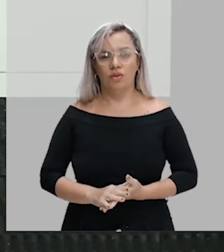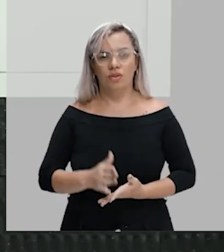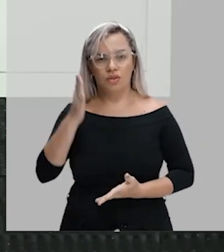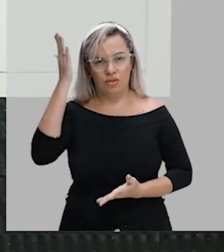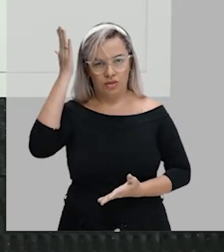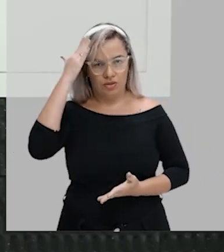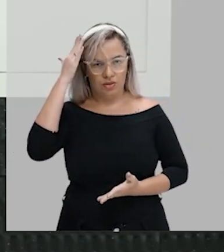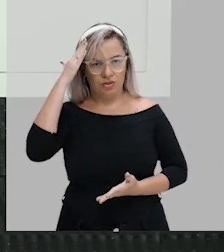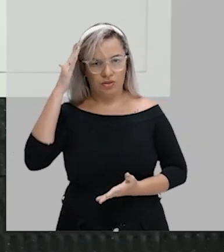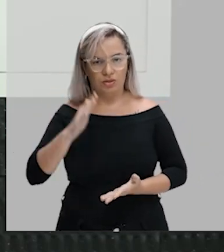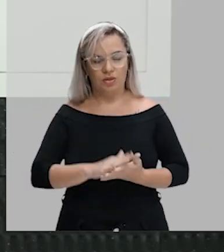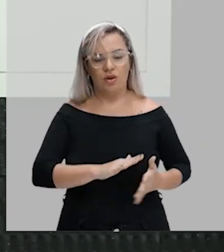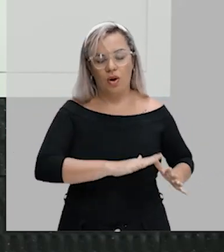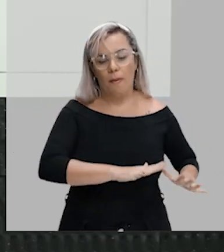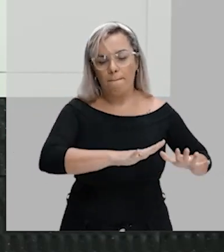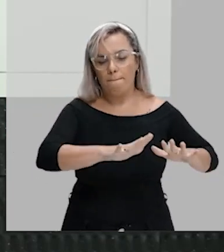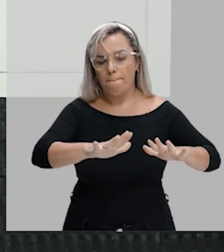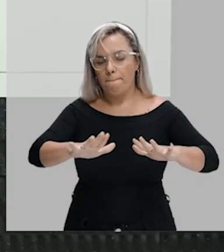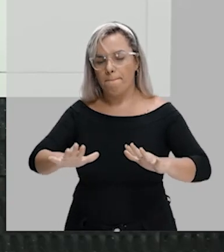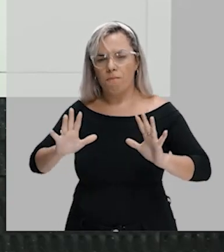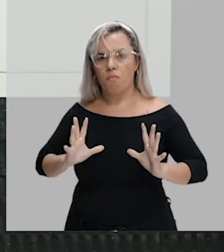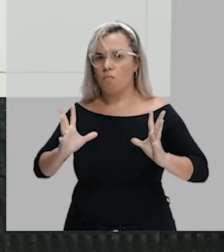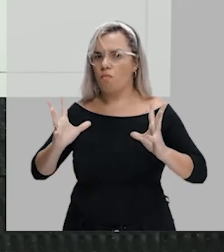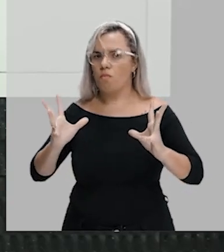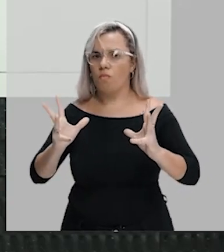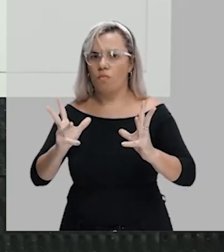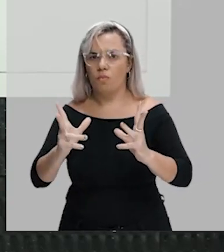onda, certo? Então toda